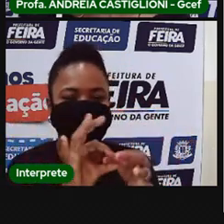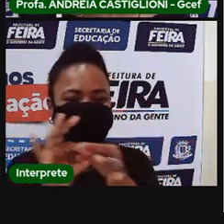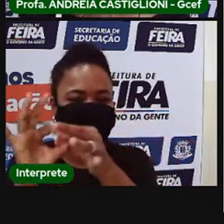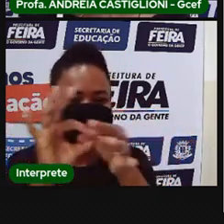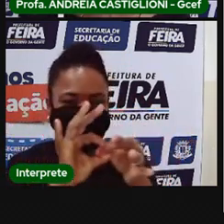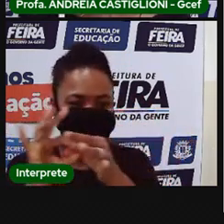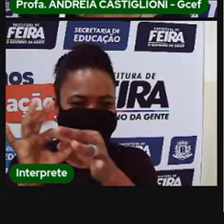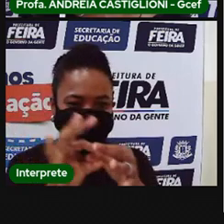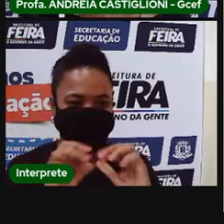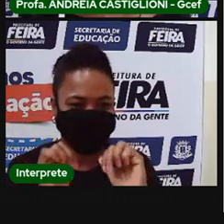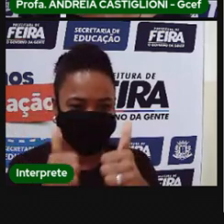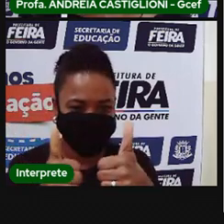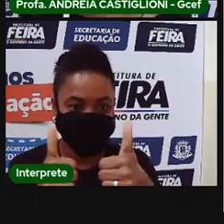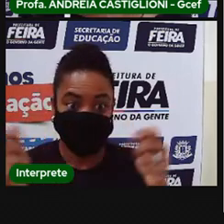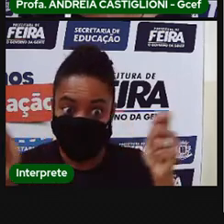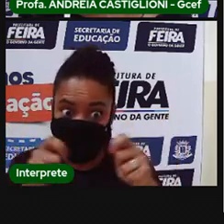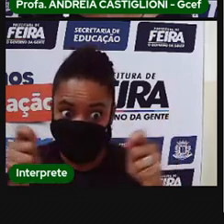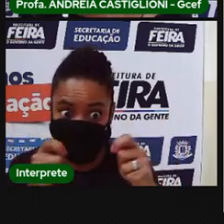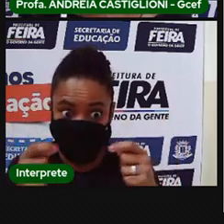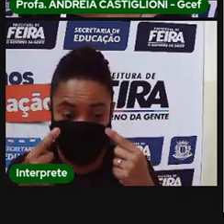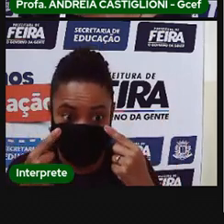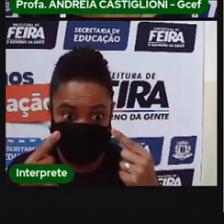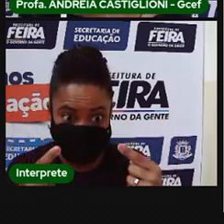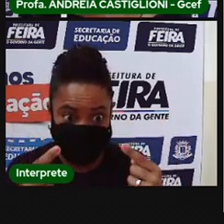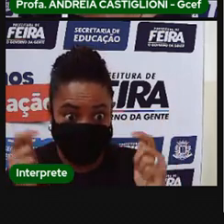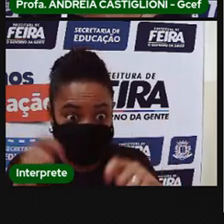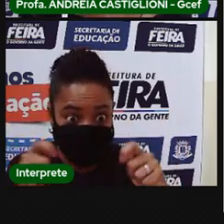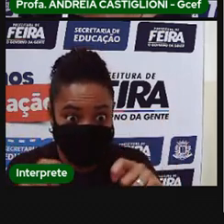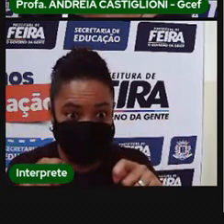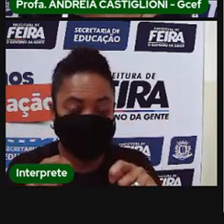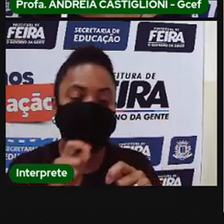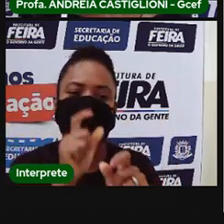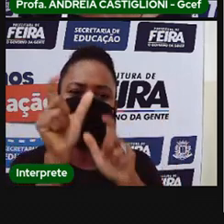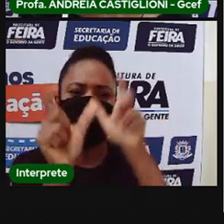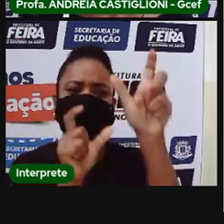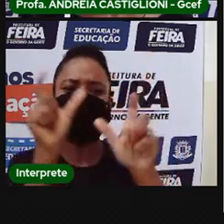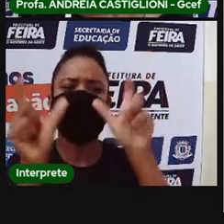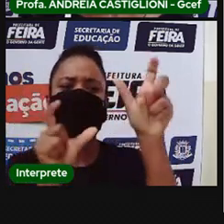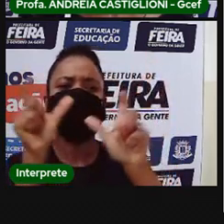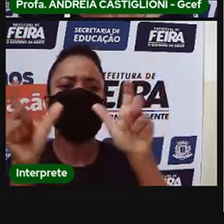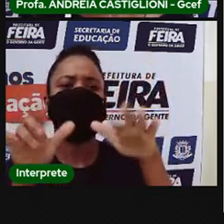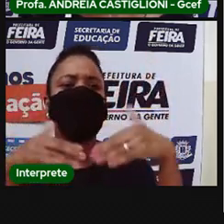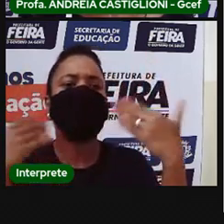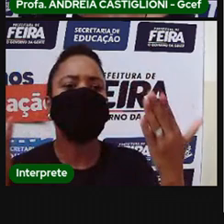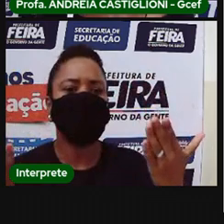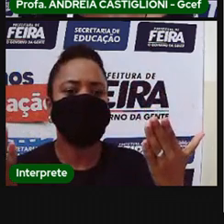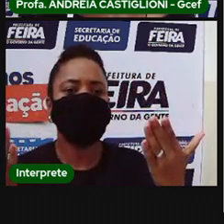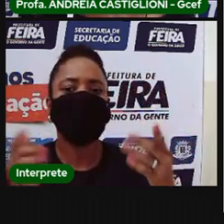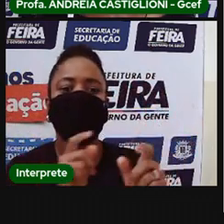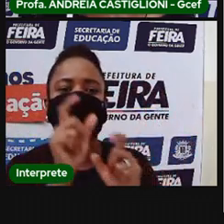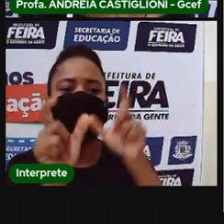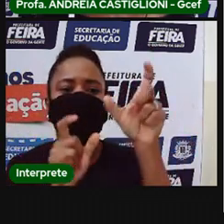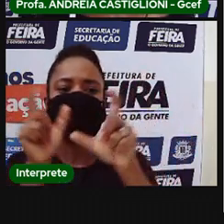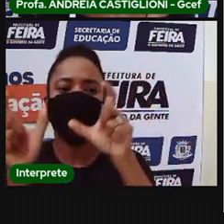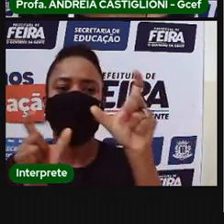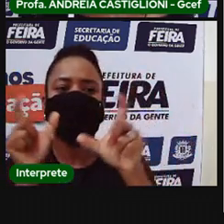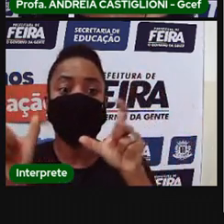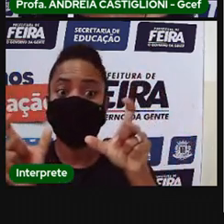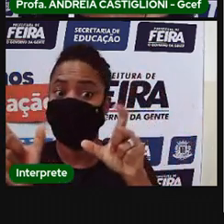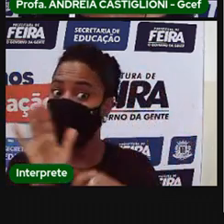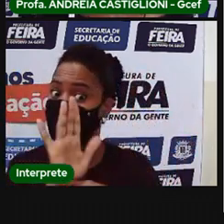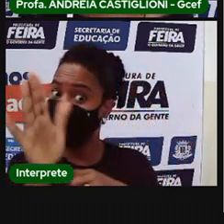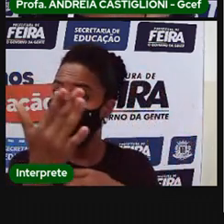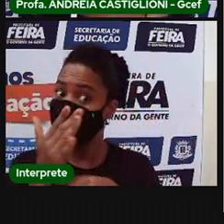Vamos ver. Posso revelar, gente, para a gente ver qual foi a nuvem de palavras que nós elaboramos? Essa foi uma nuvem de palavras